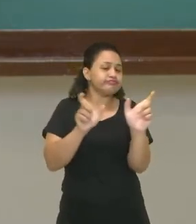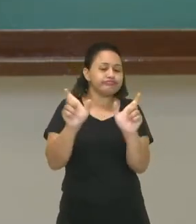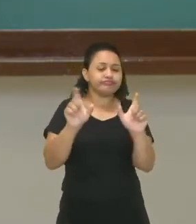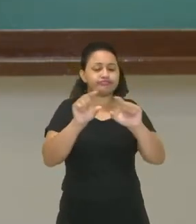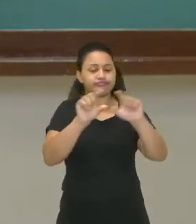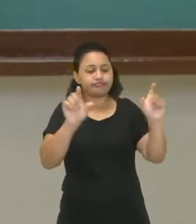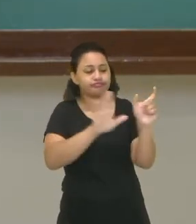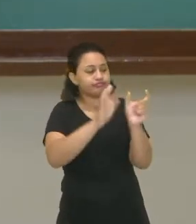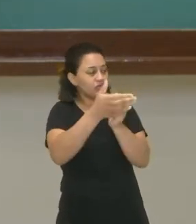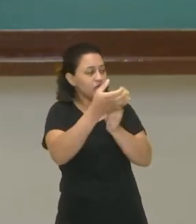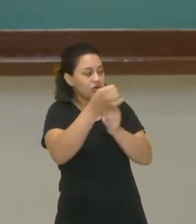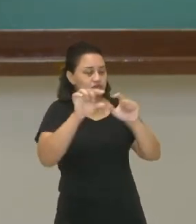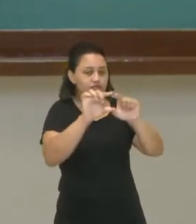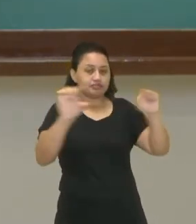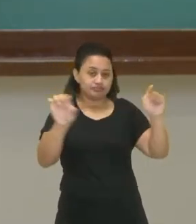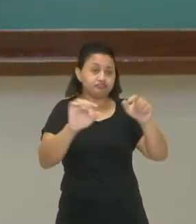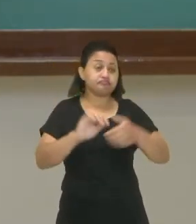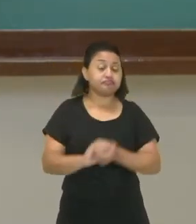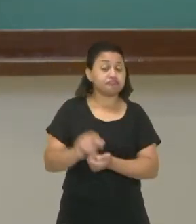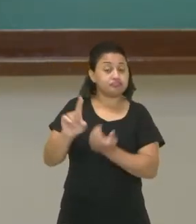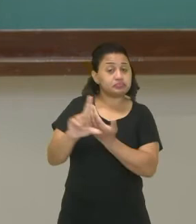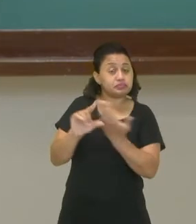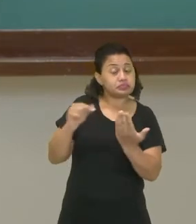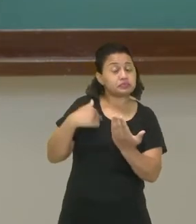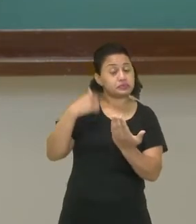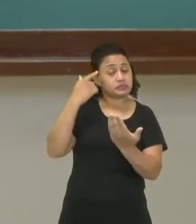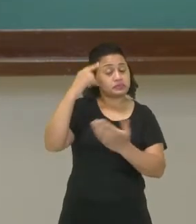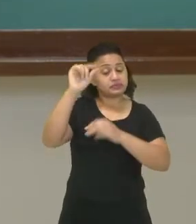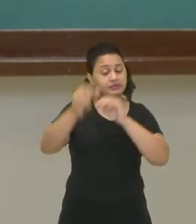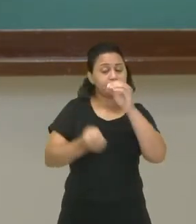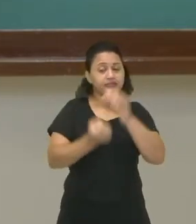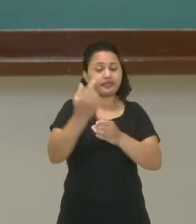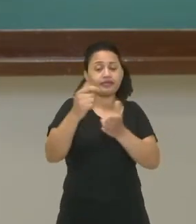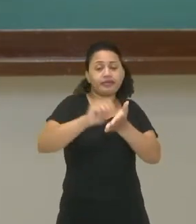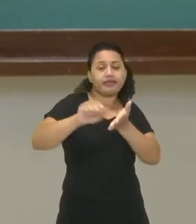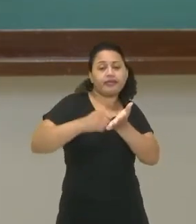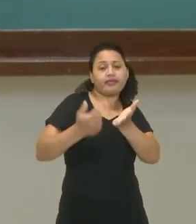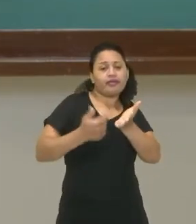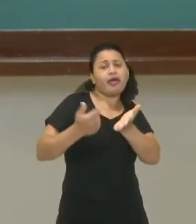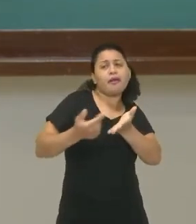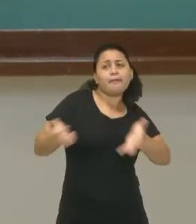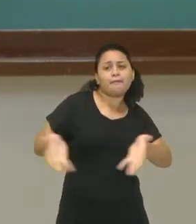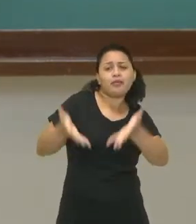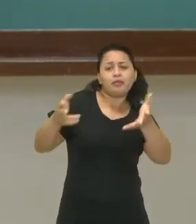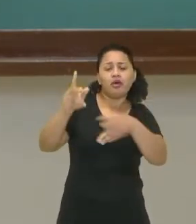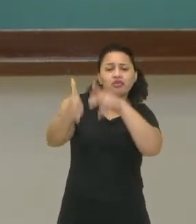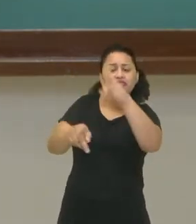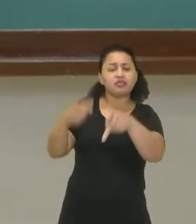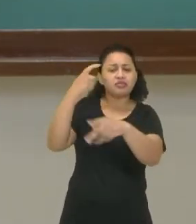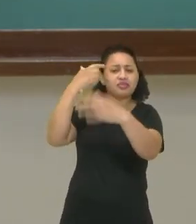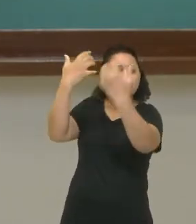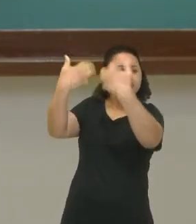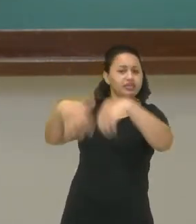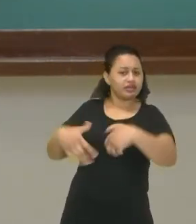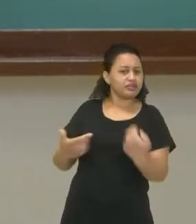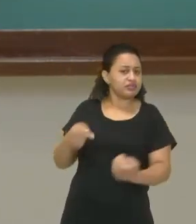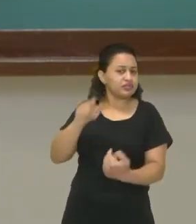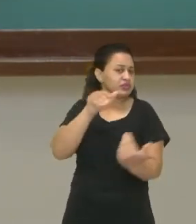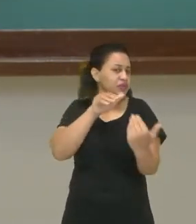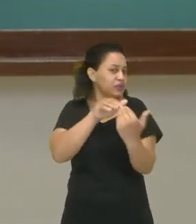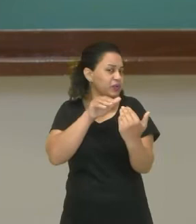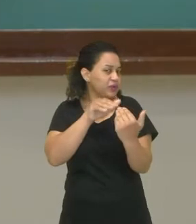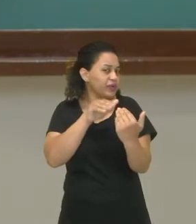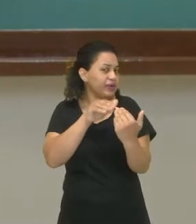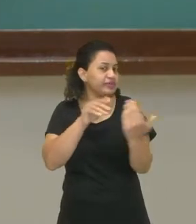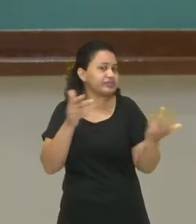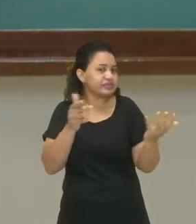Alves acredita que quem semeia livros faz o povo pensar. Você concorda com essa ideia do Castro Alves?